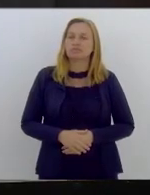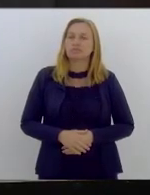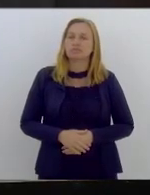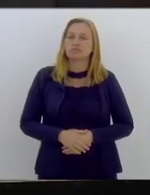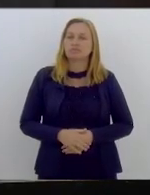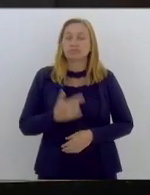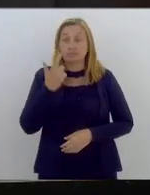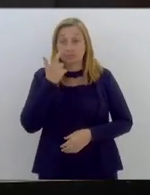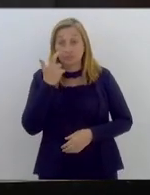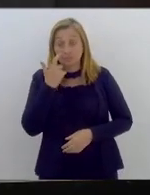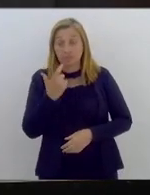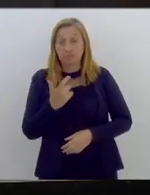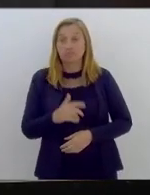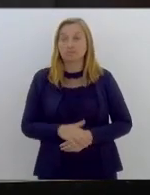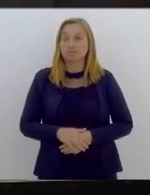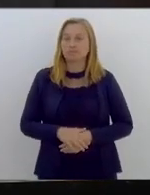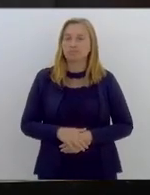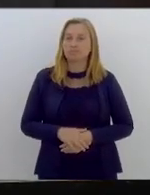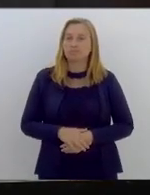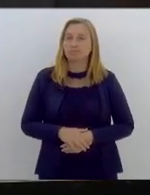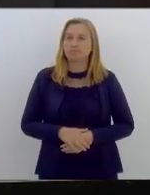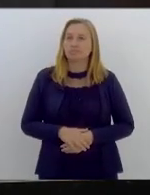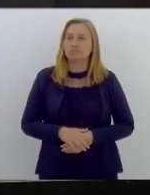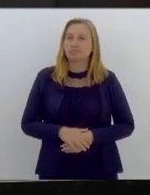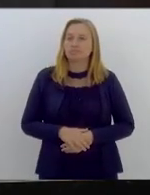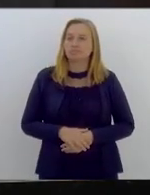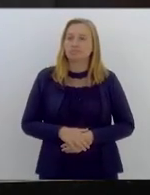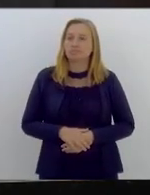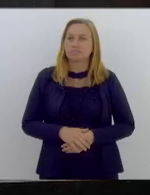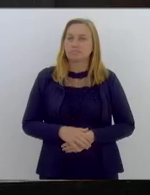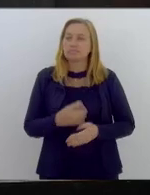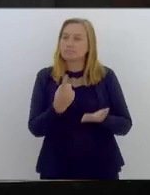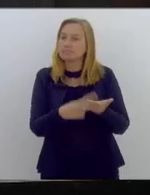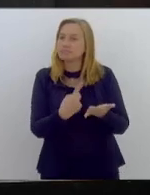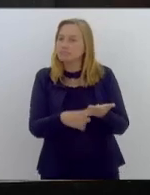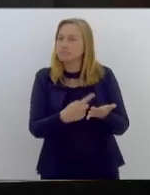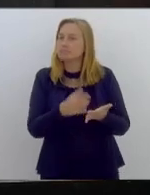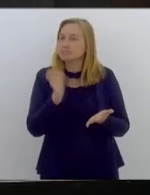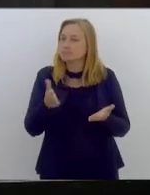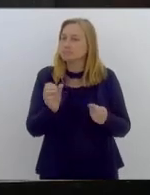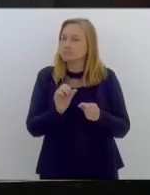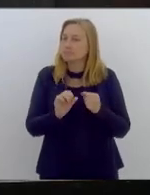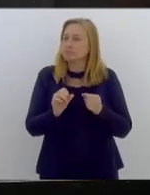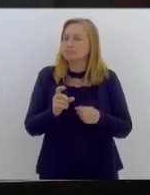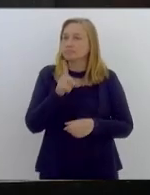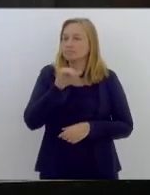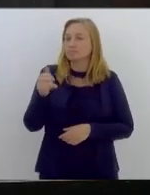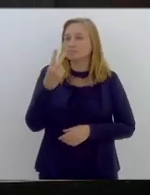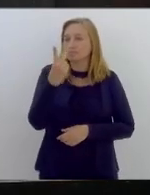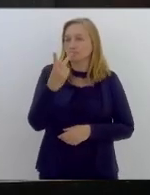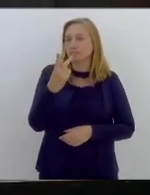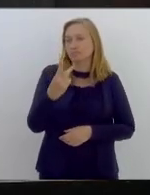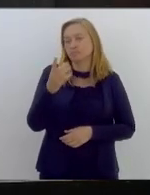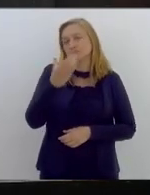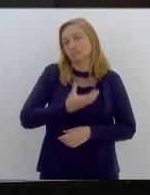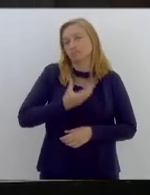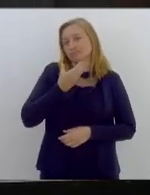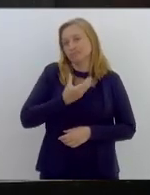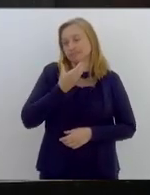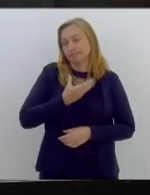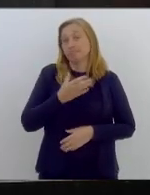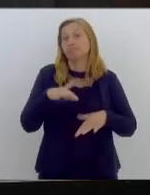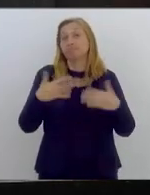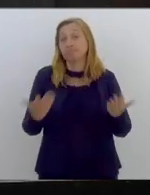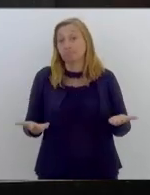homologar totalmente, em parte, enfim, o acordo que já foi feito no dia 2 de dezembro.